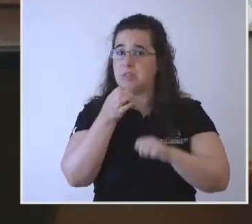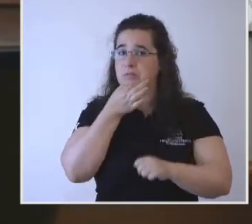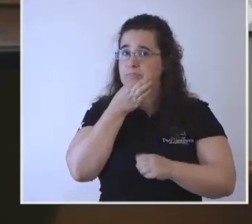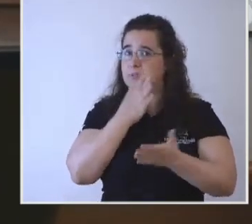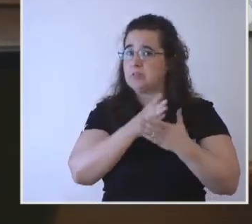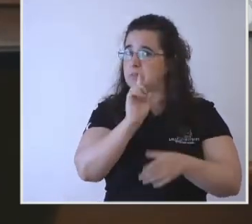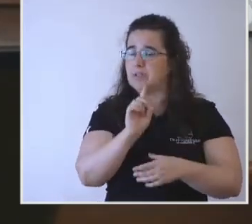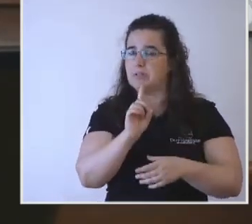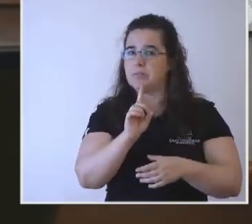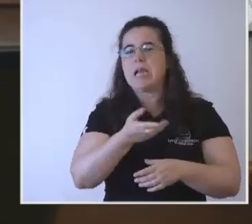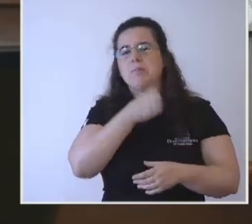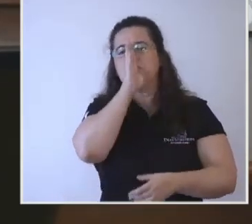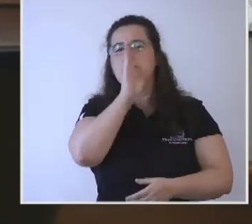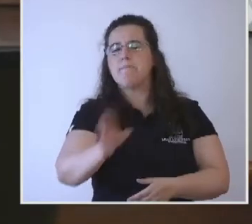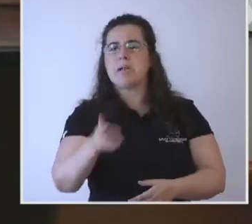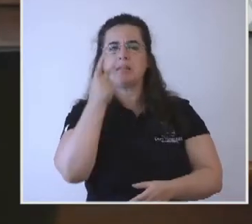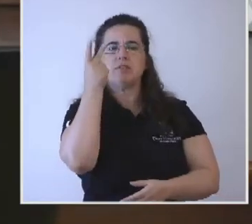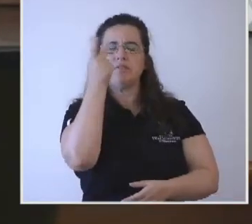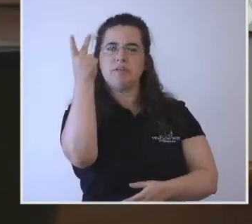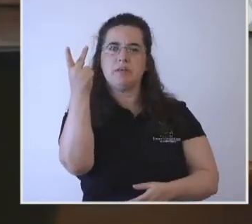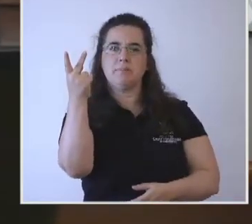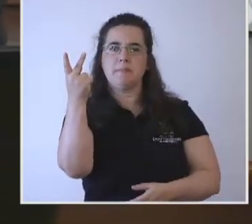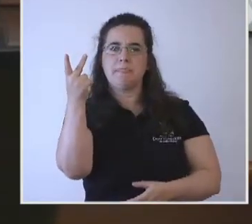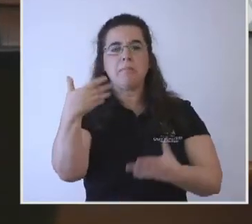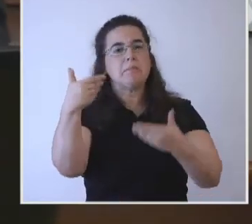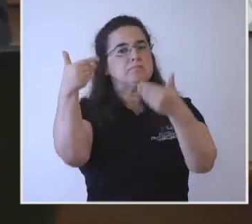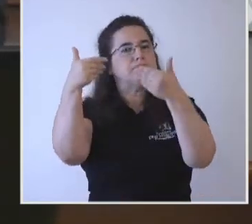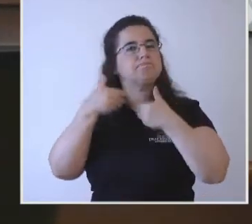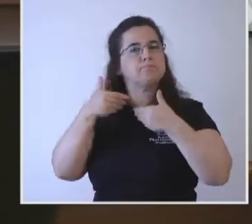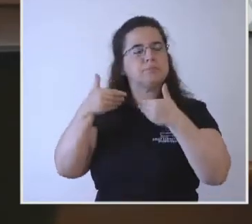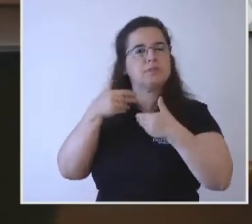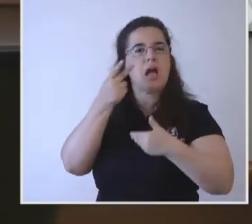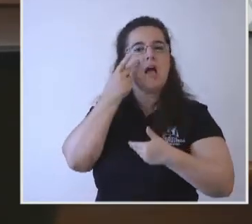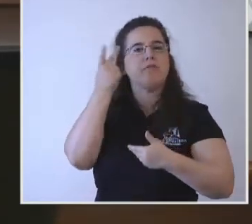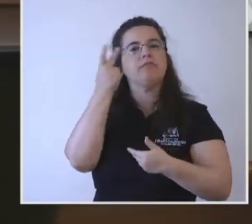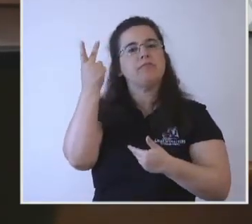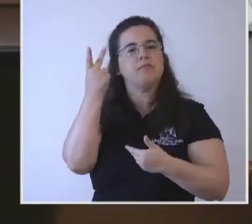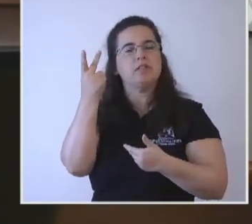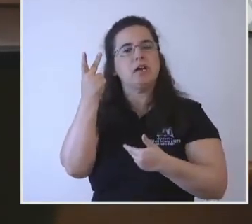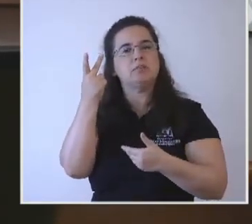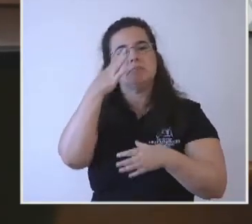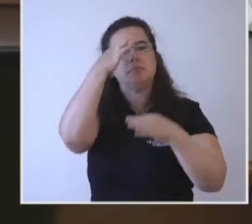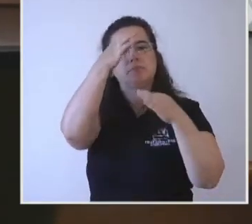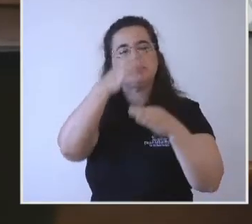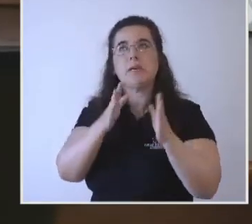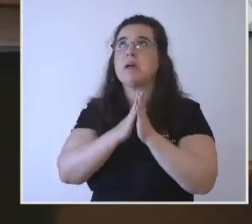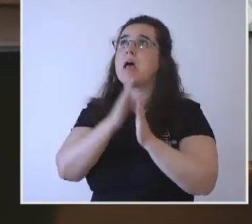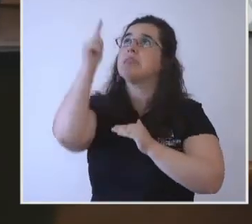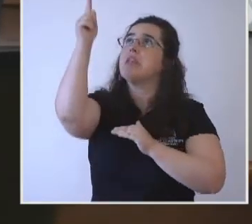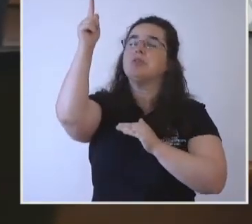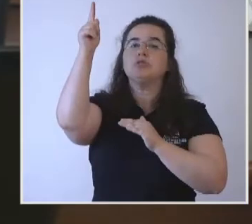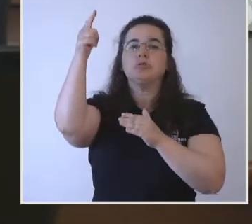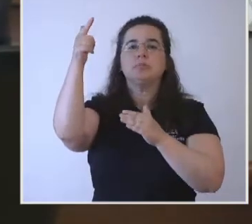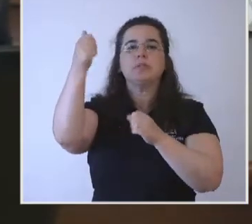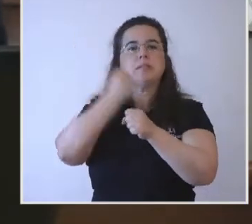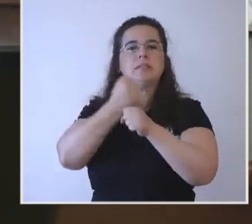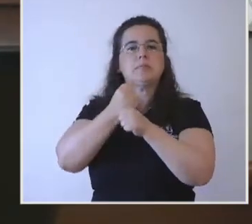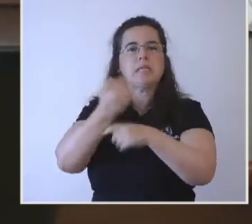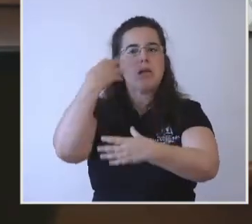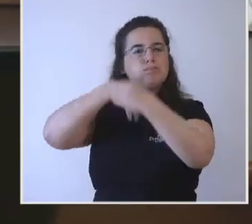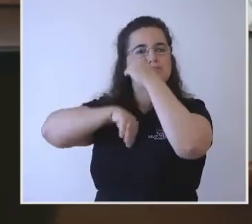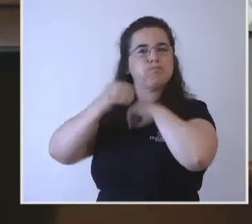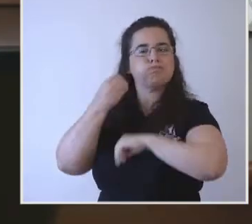significa eu ter um hábito de vida que me ajude a vivê-la integralmente para que Deus me possa usar para